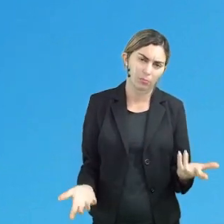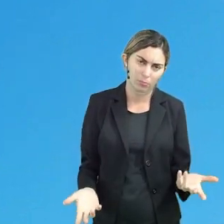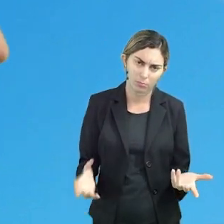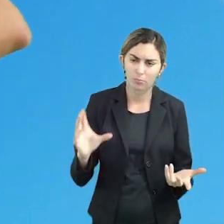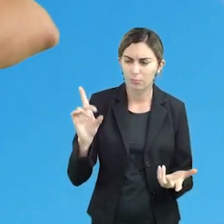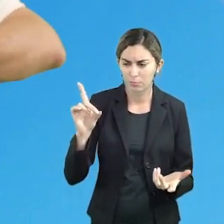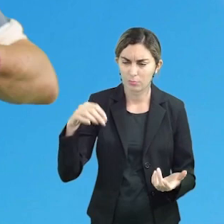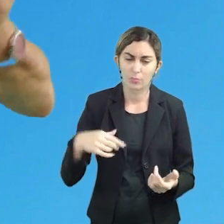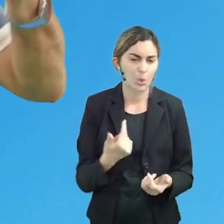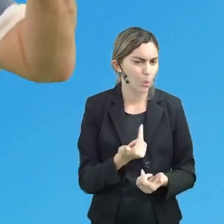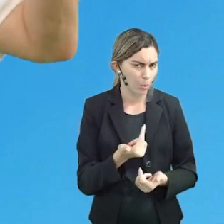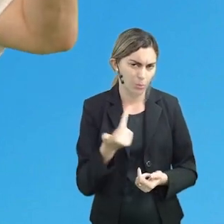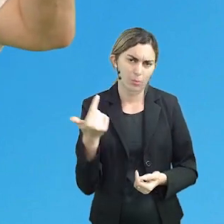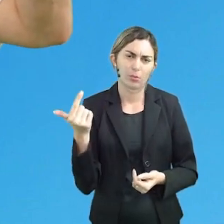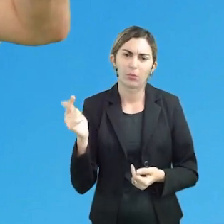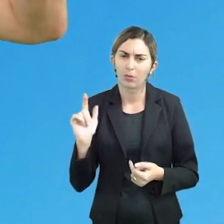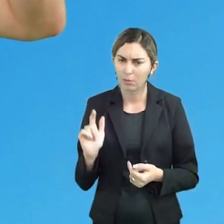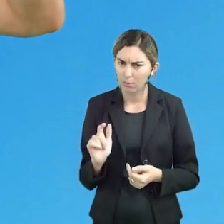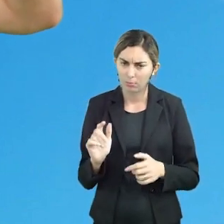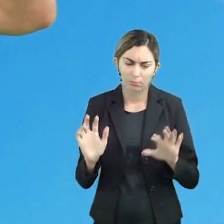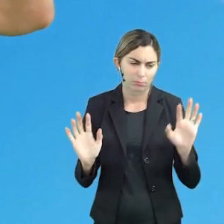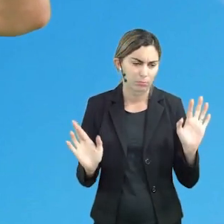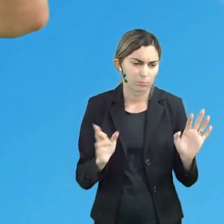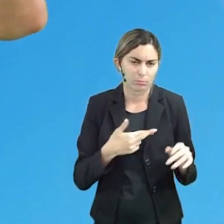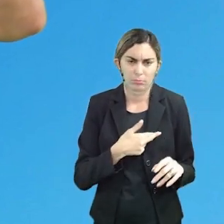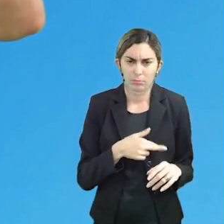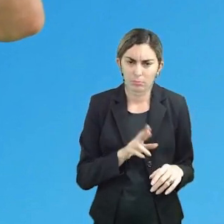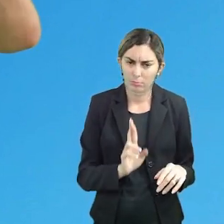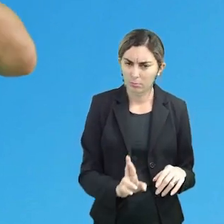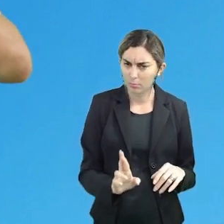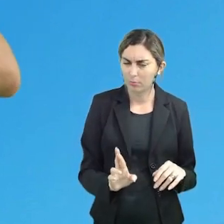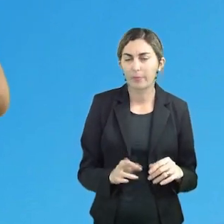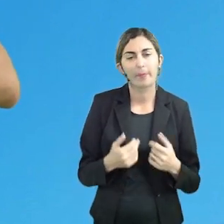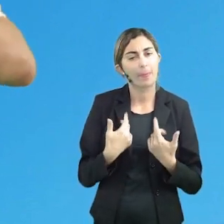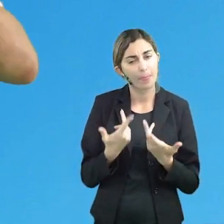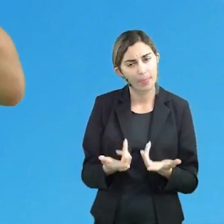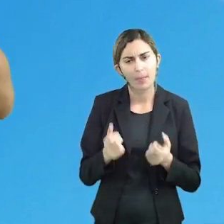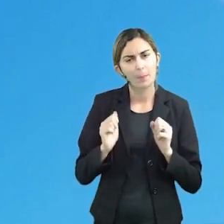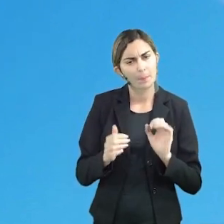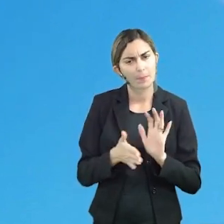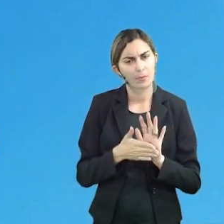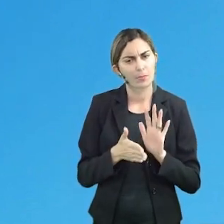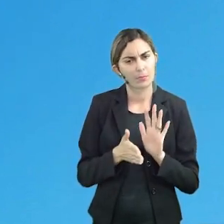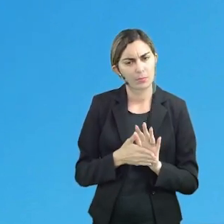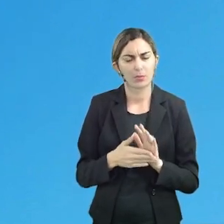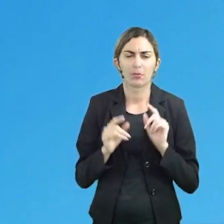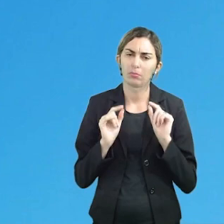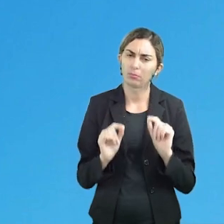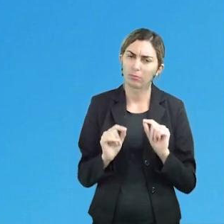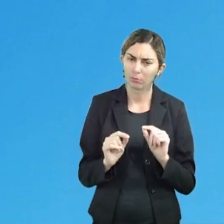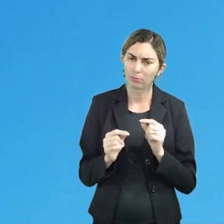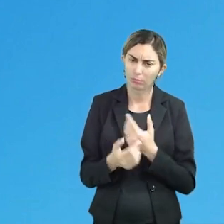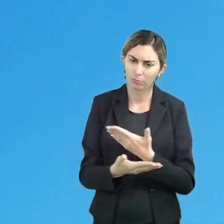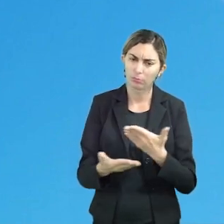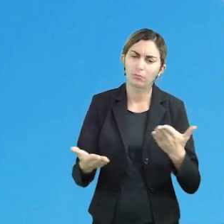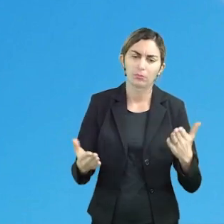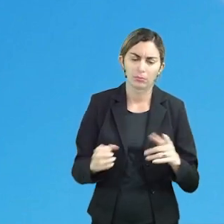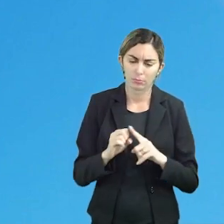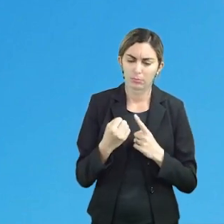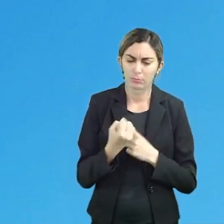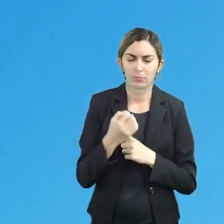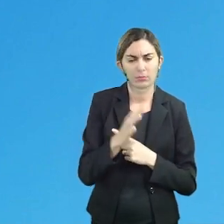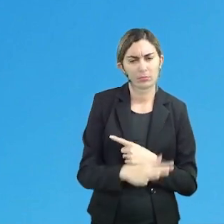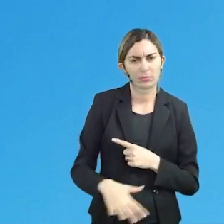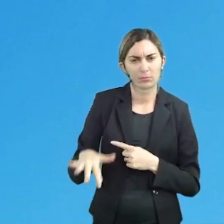Dom Helder, ou de outra manifestação religiosa que se propunha a quê? A essa questão